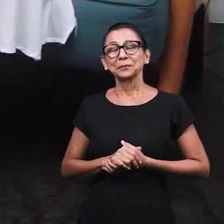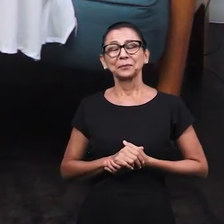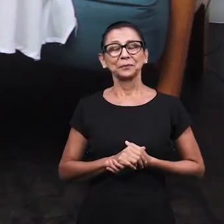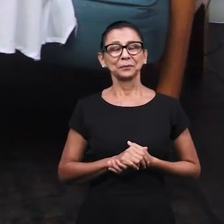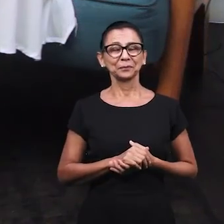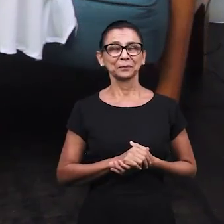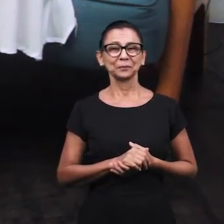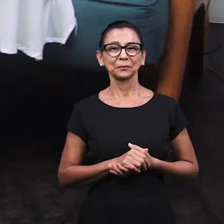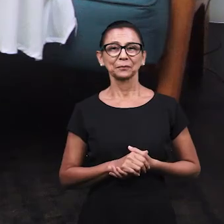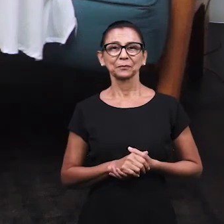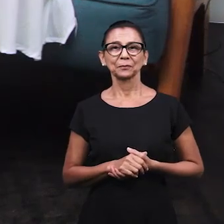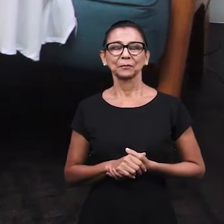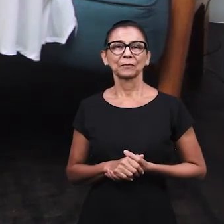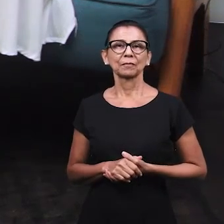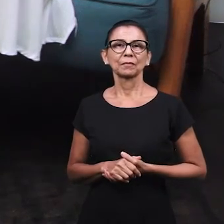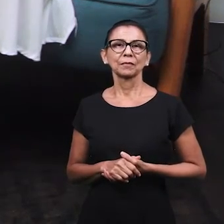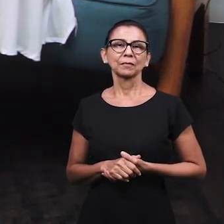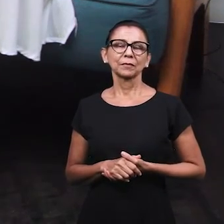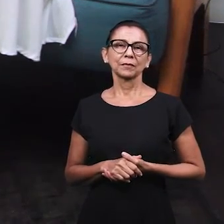até então,